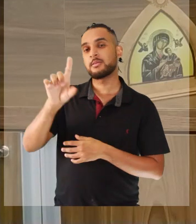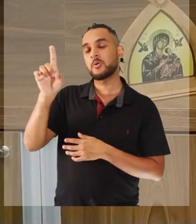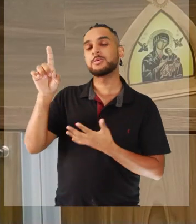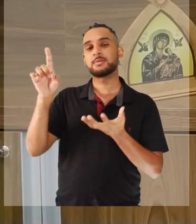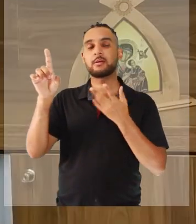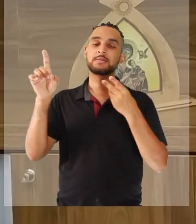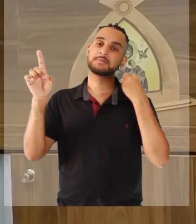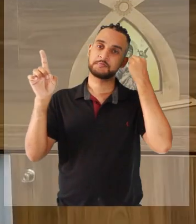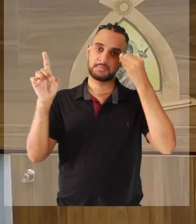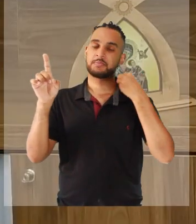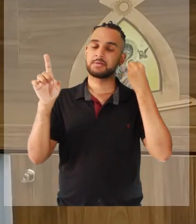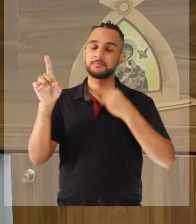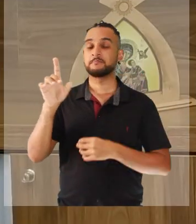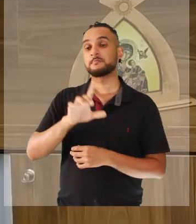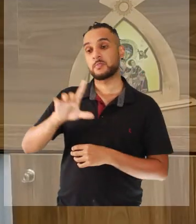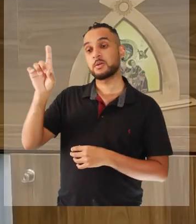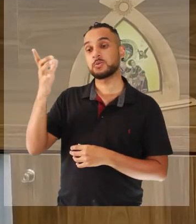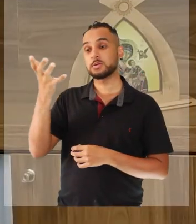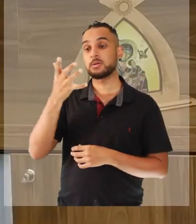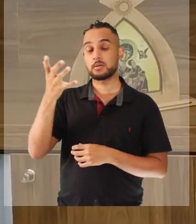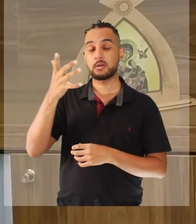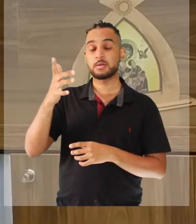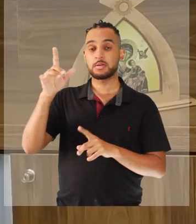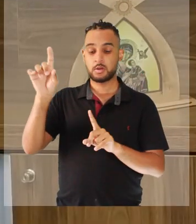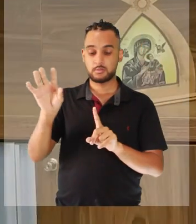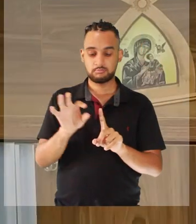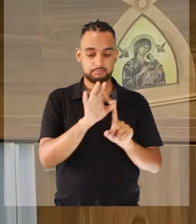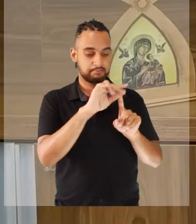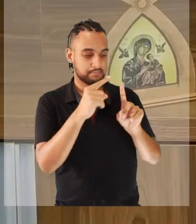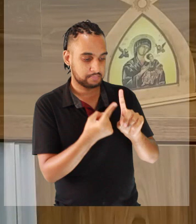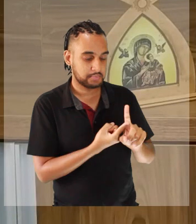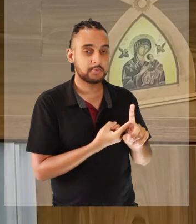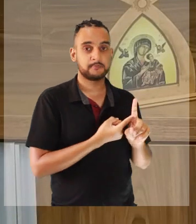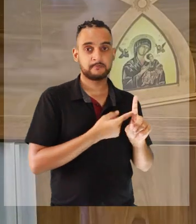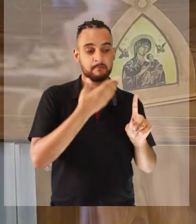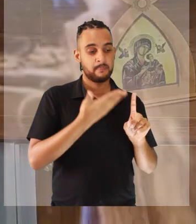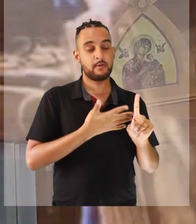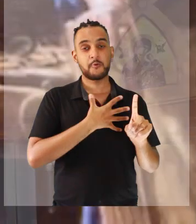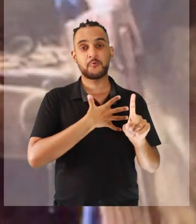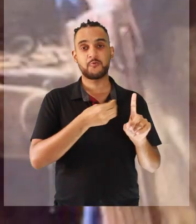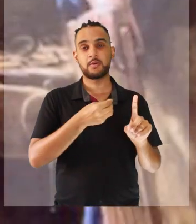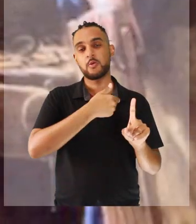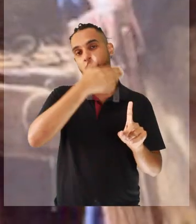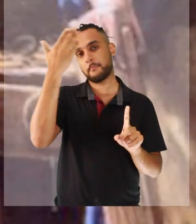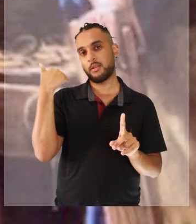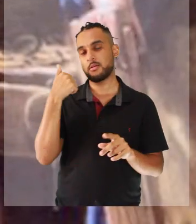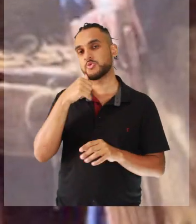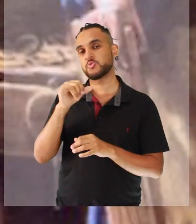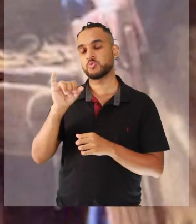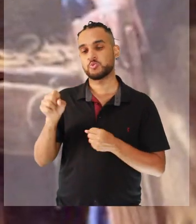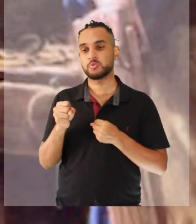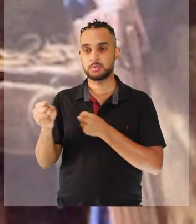na nossa vida, mesmo assim, Deus quis experimentá-lo. Deus quis se fazer homem e ser